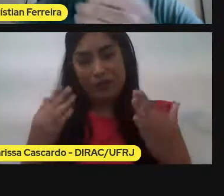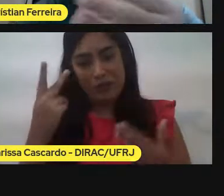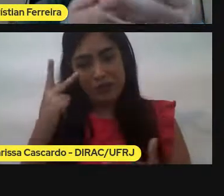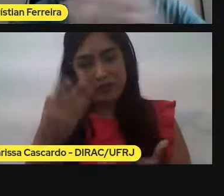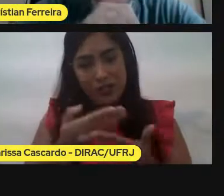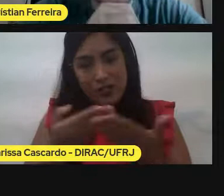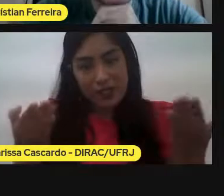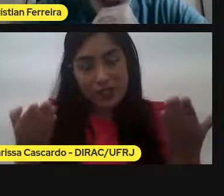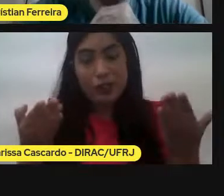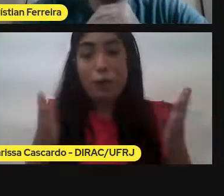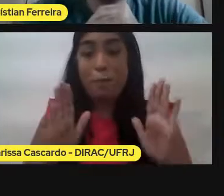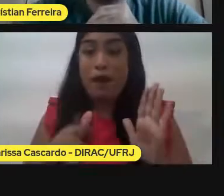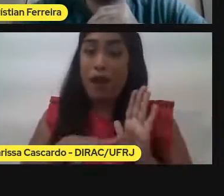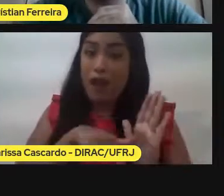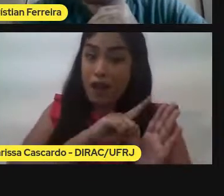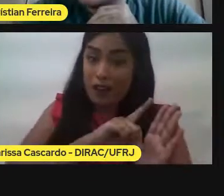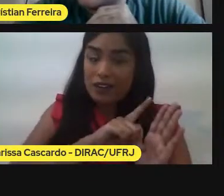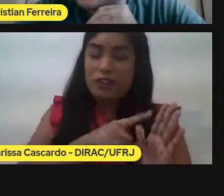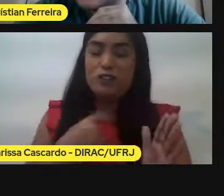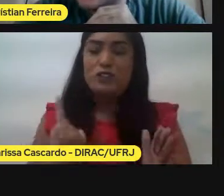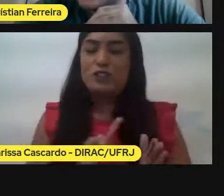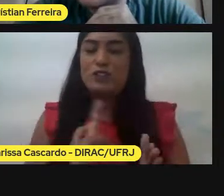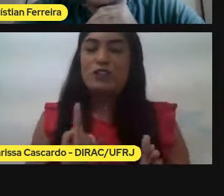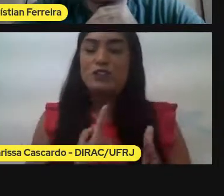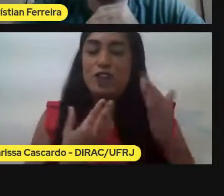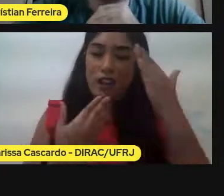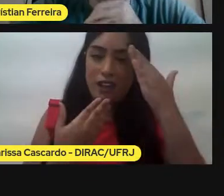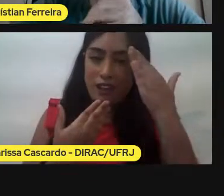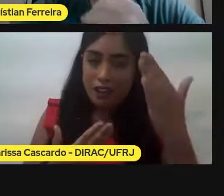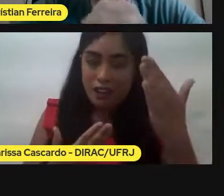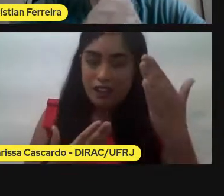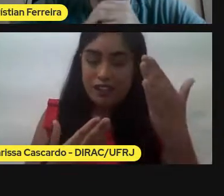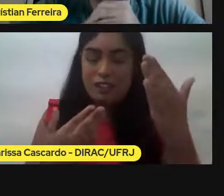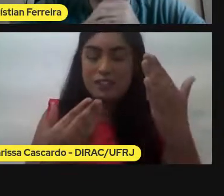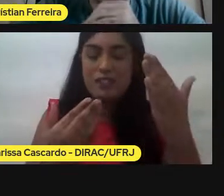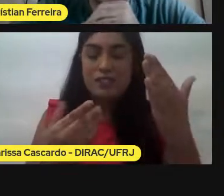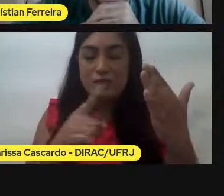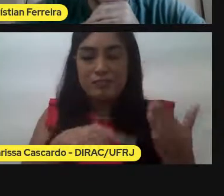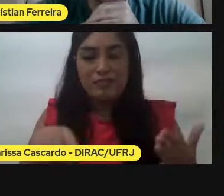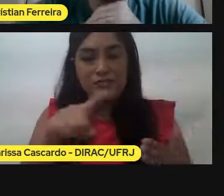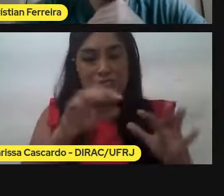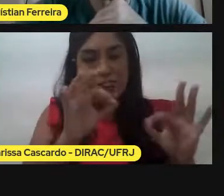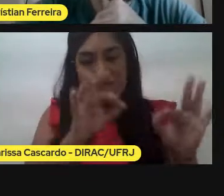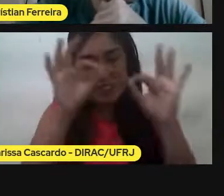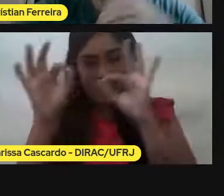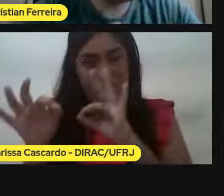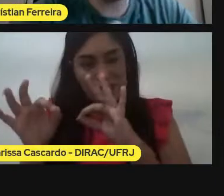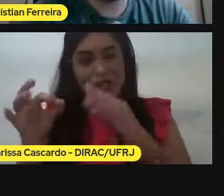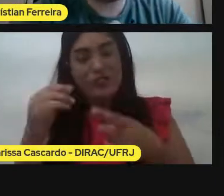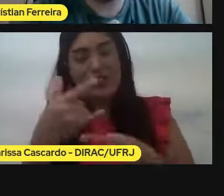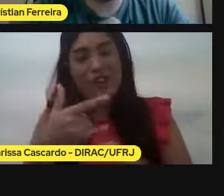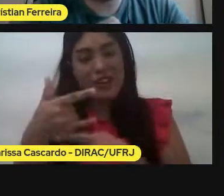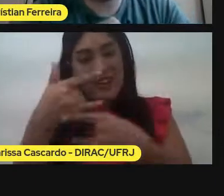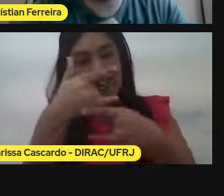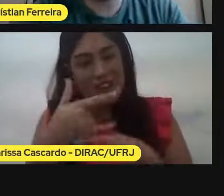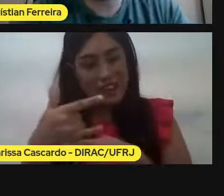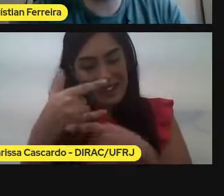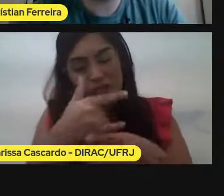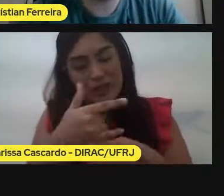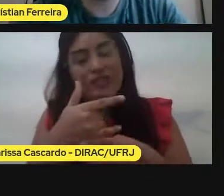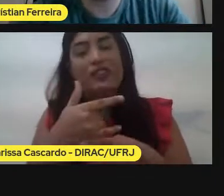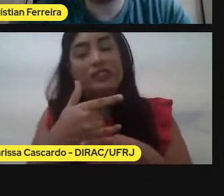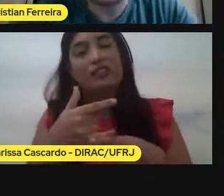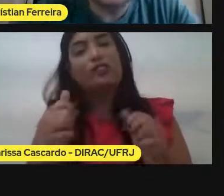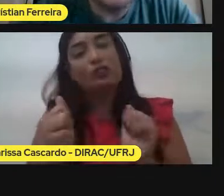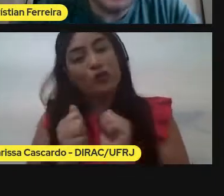agradecimentos a todos os presentes. Né, tanto que vão assistir a essa live, quanto ao professor e os extensionistas, e também aos intérpretes de Libras que